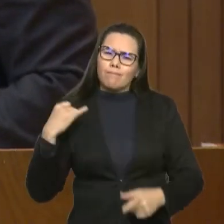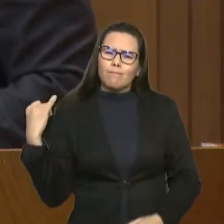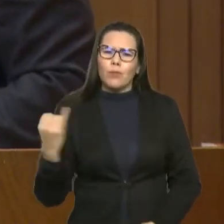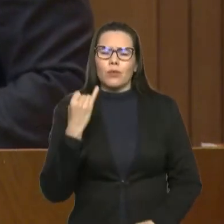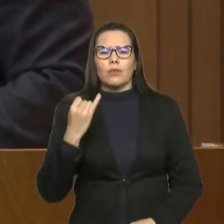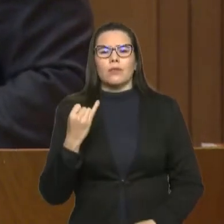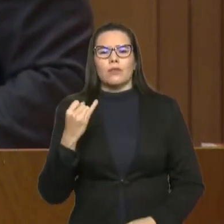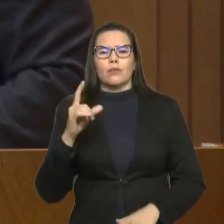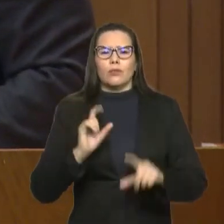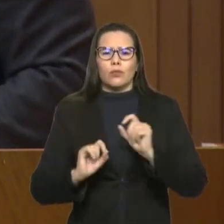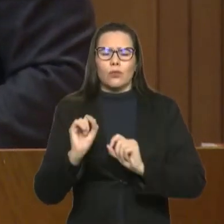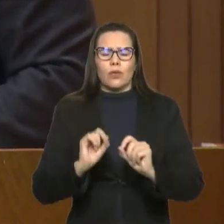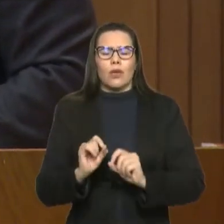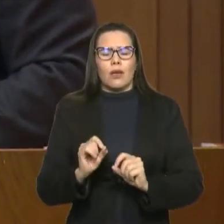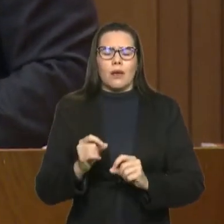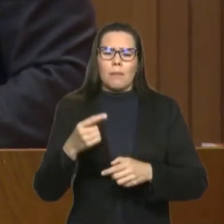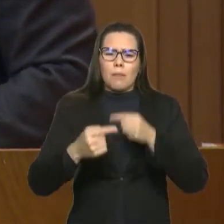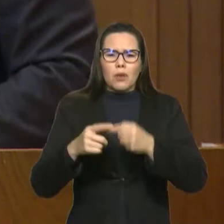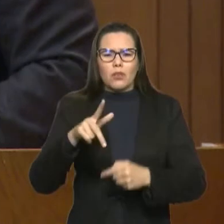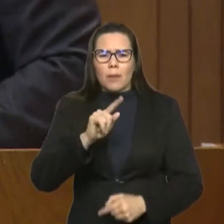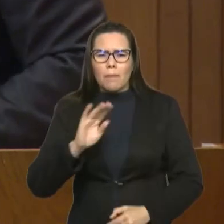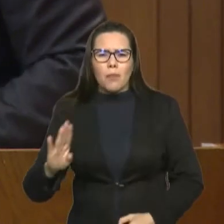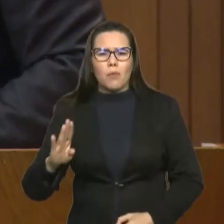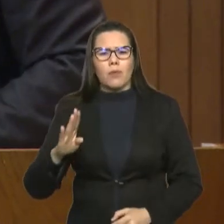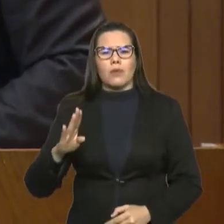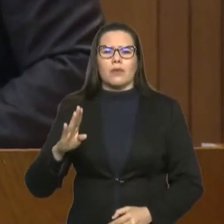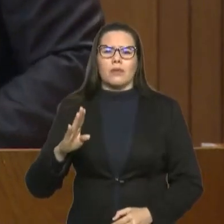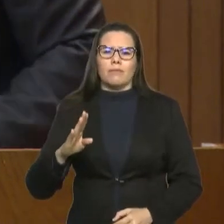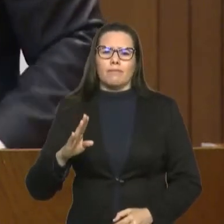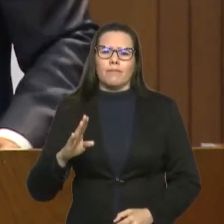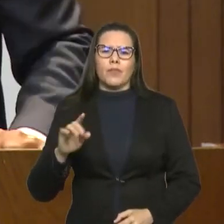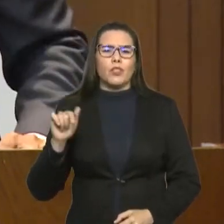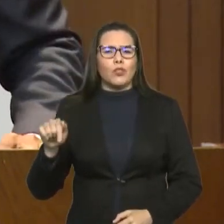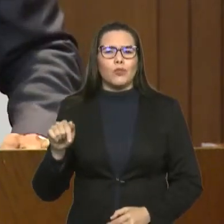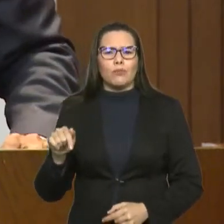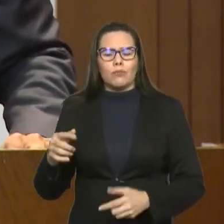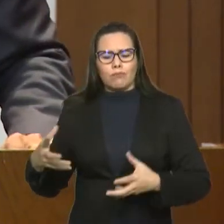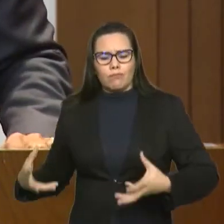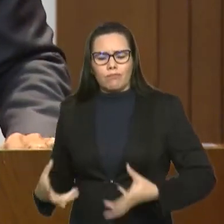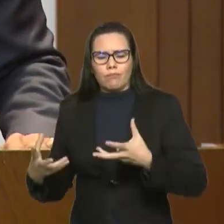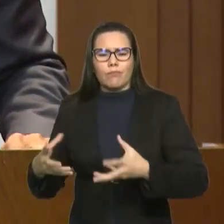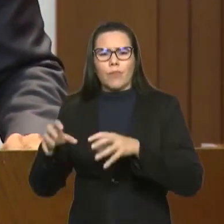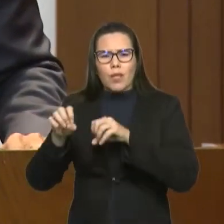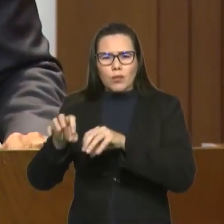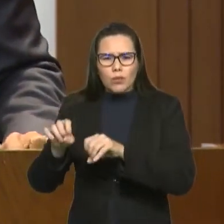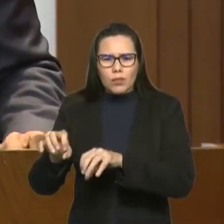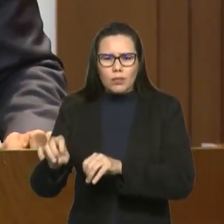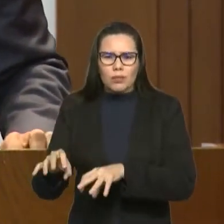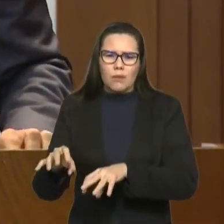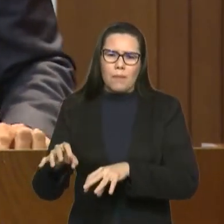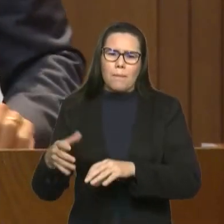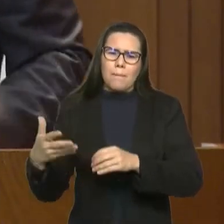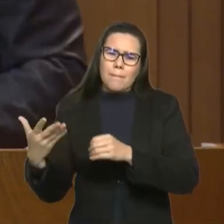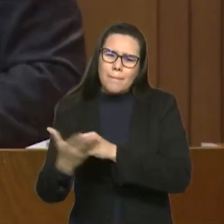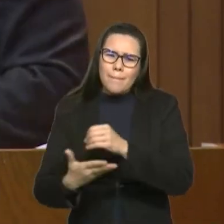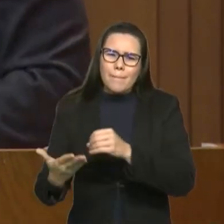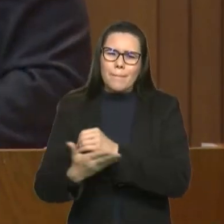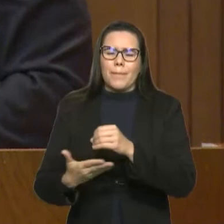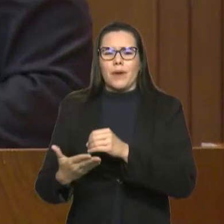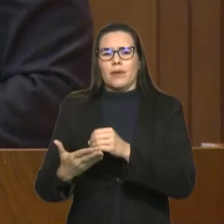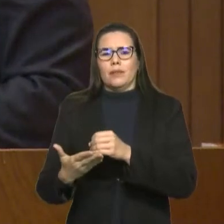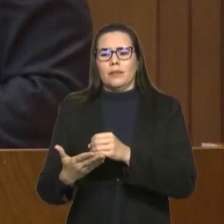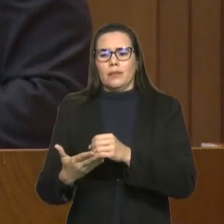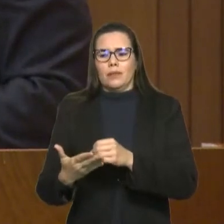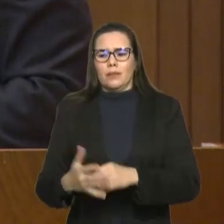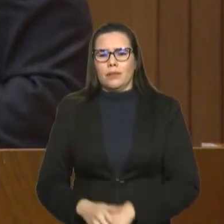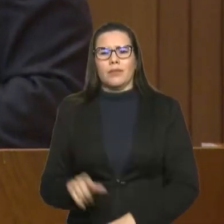de acesso à educação básica, de acesso à educação primária, de acesso àqueles